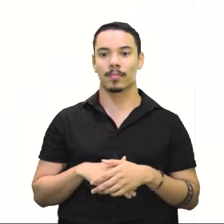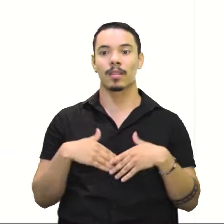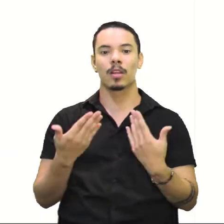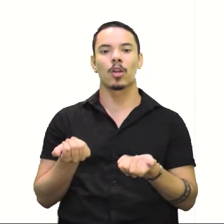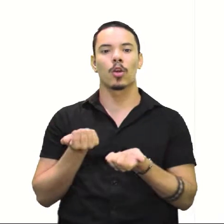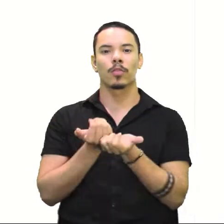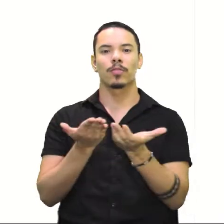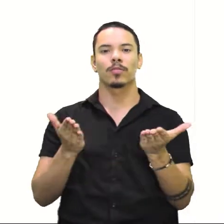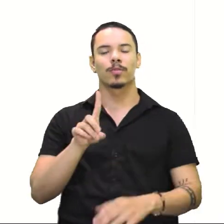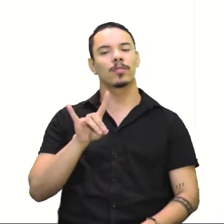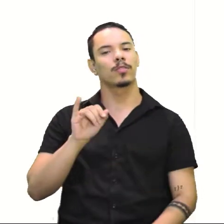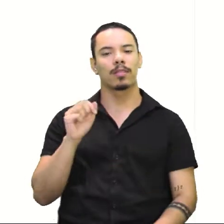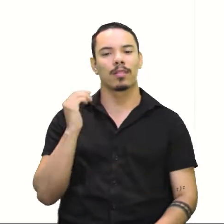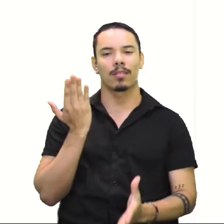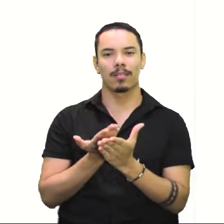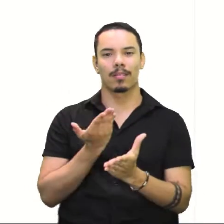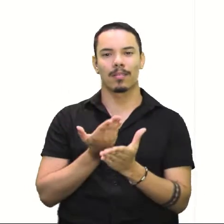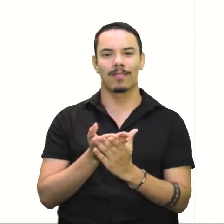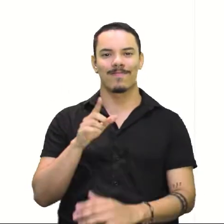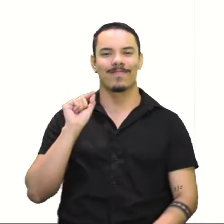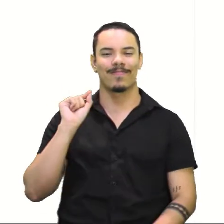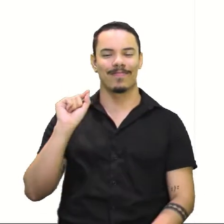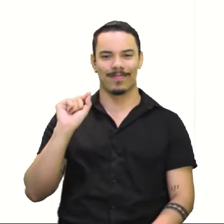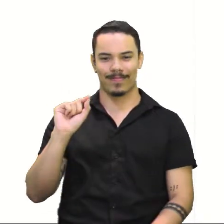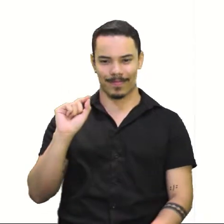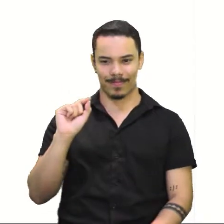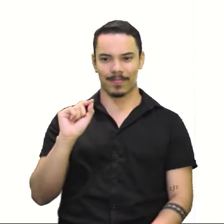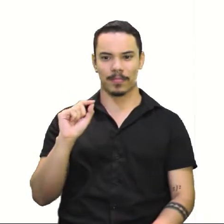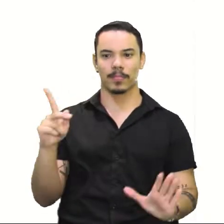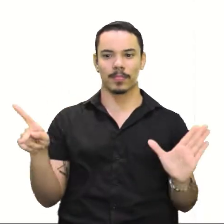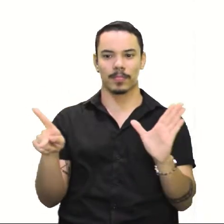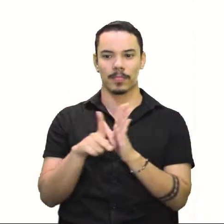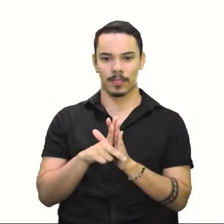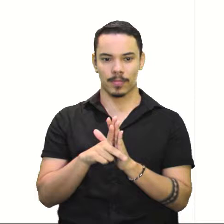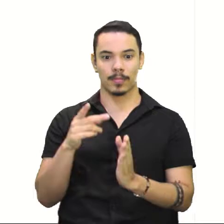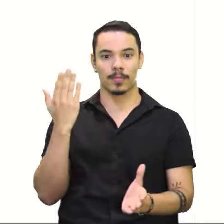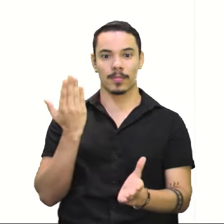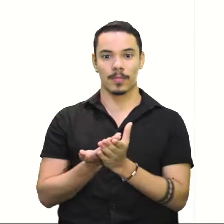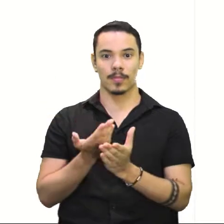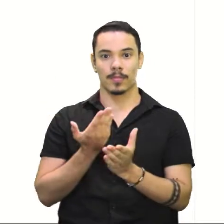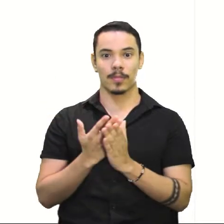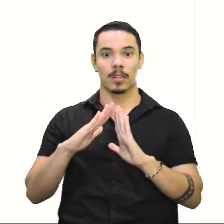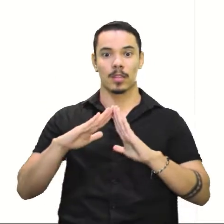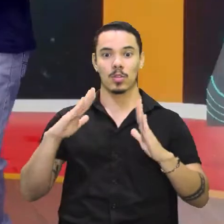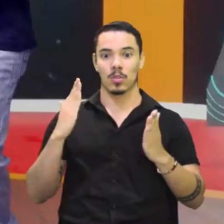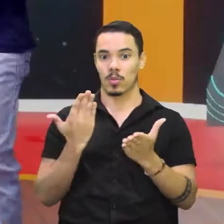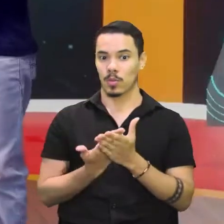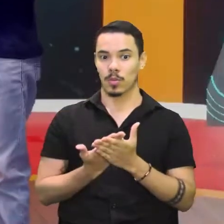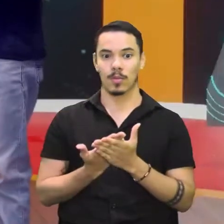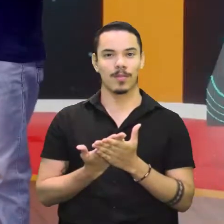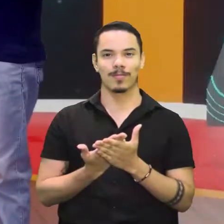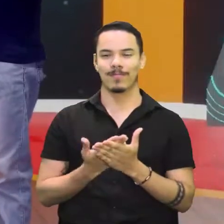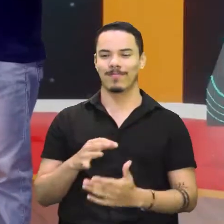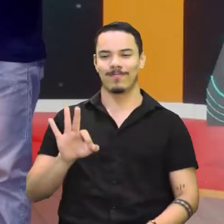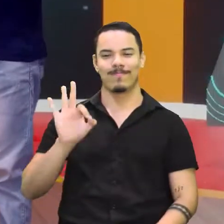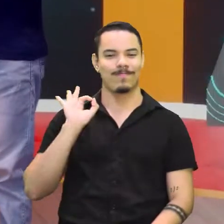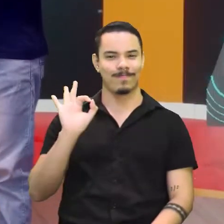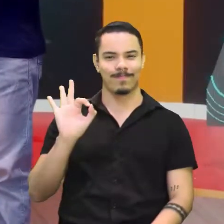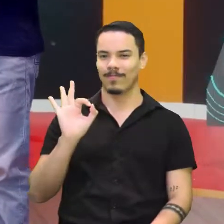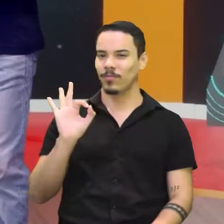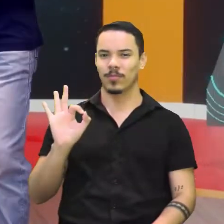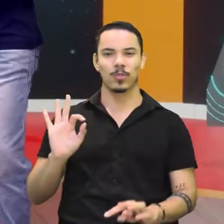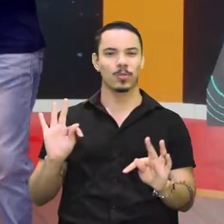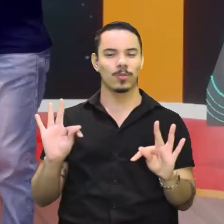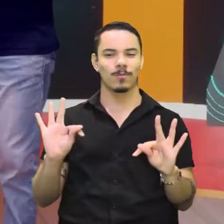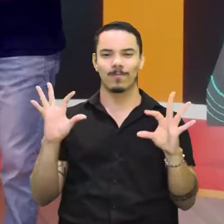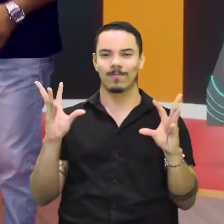do dia e a aula de hoje é para uma escola, essas nossas escolas são tops, né? Todas muito